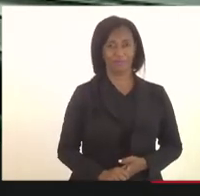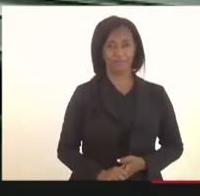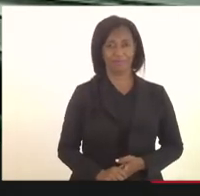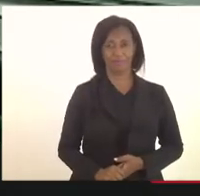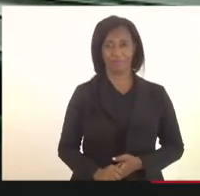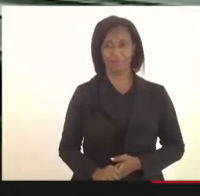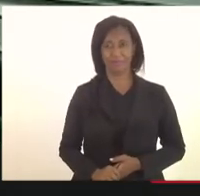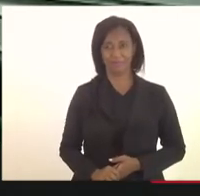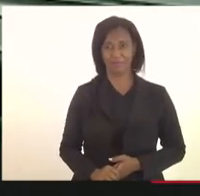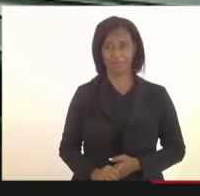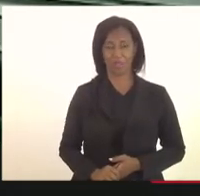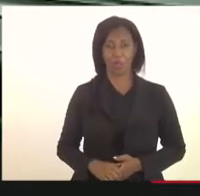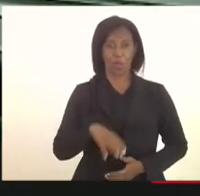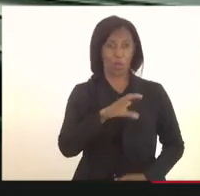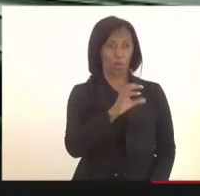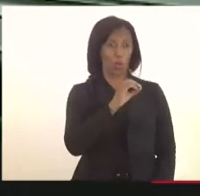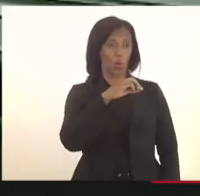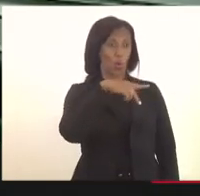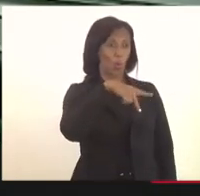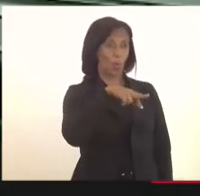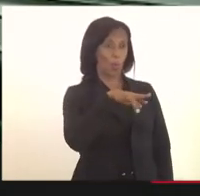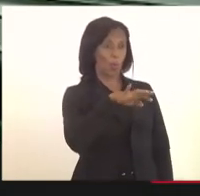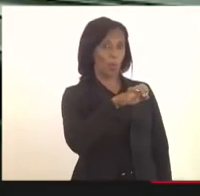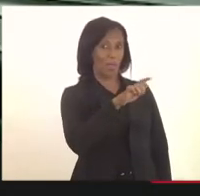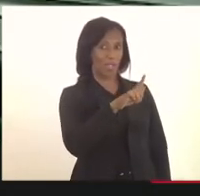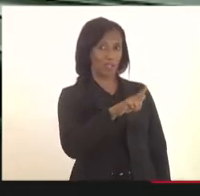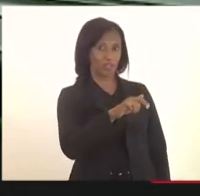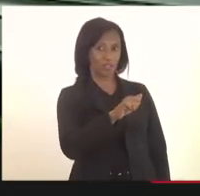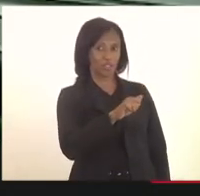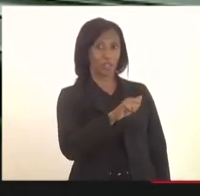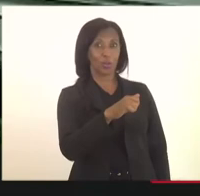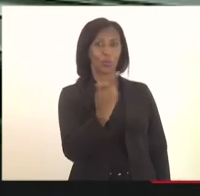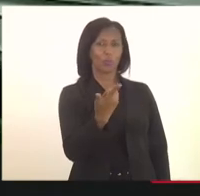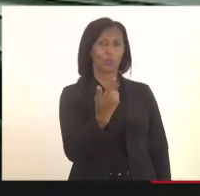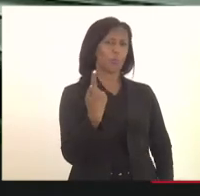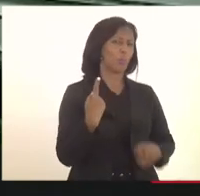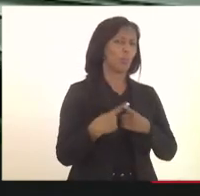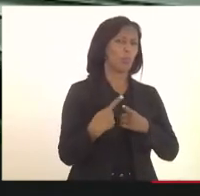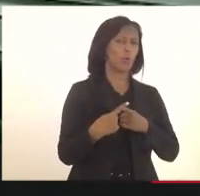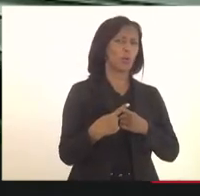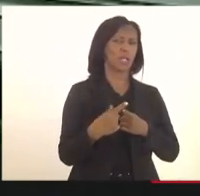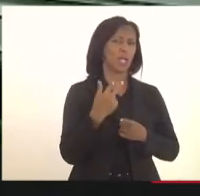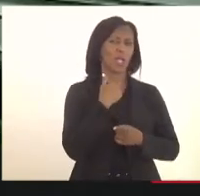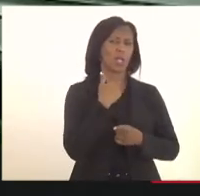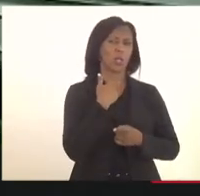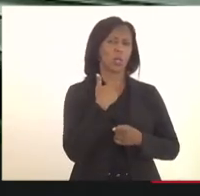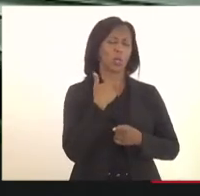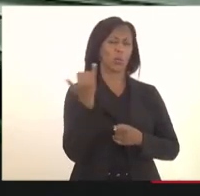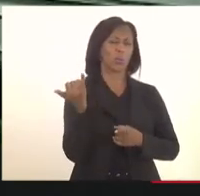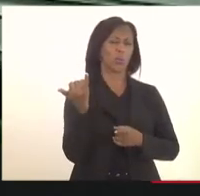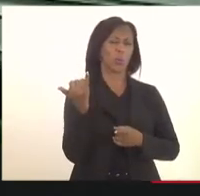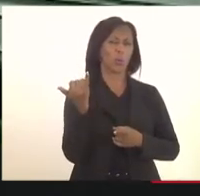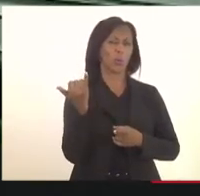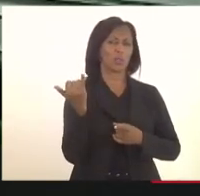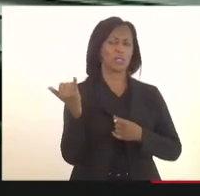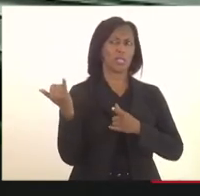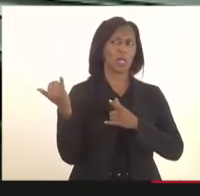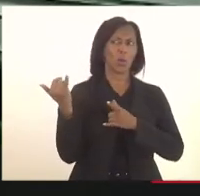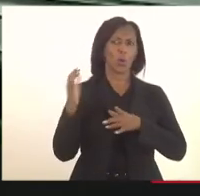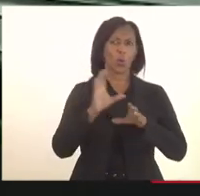do nosso Comperj como um hub de gás. Por que isso não pode ser um complexo, um condomínio